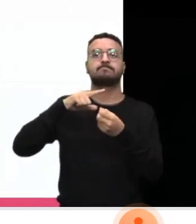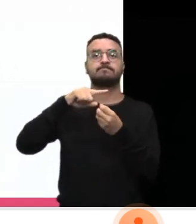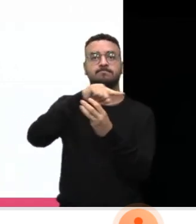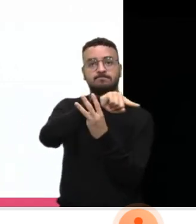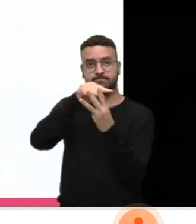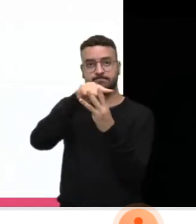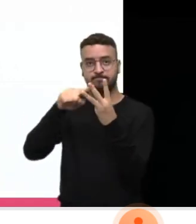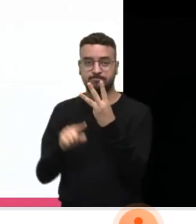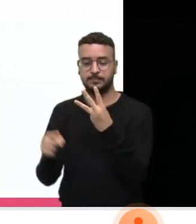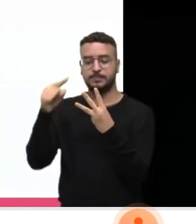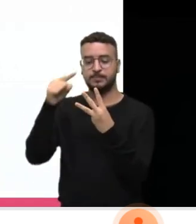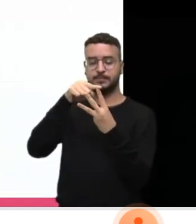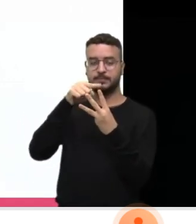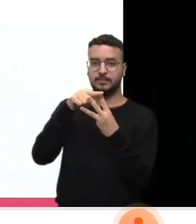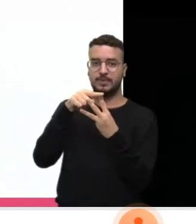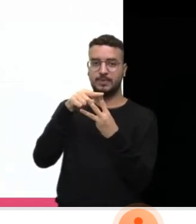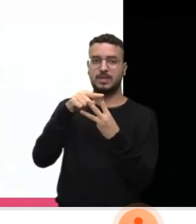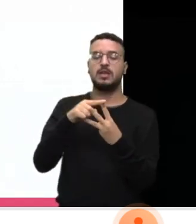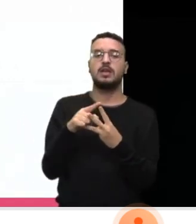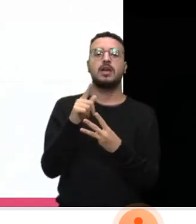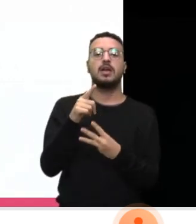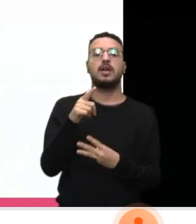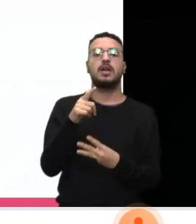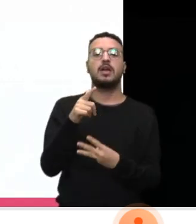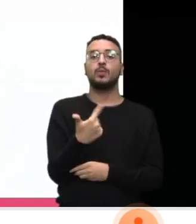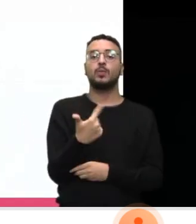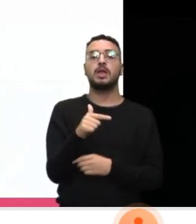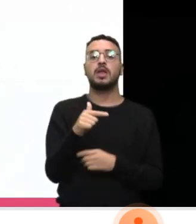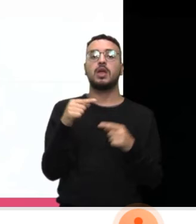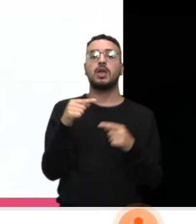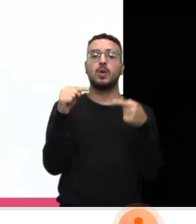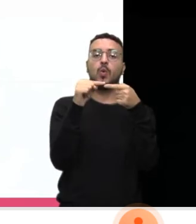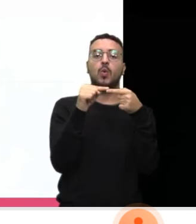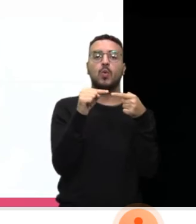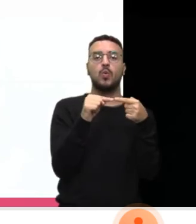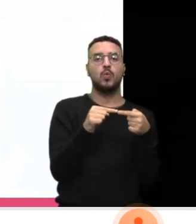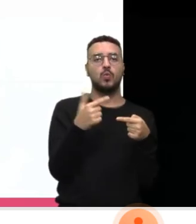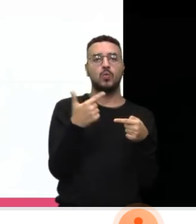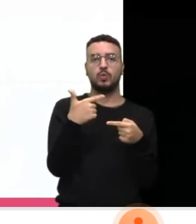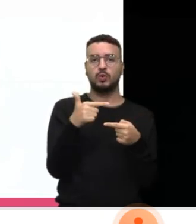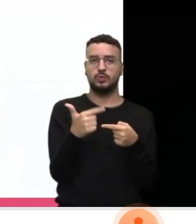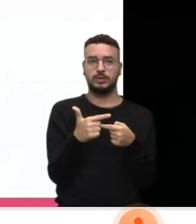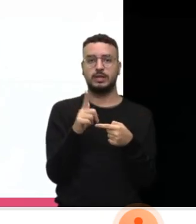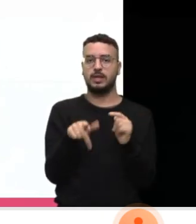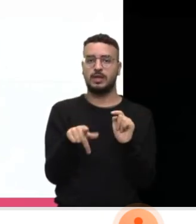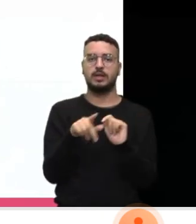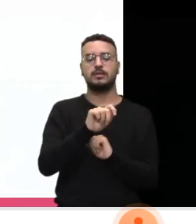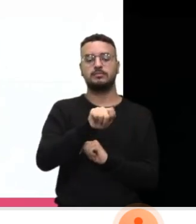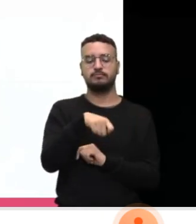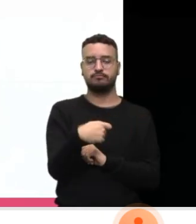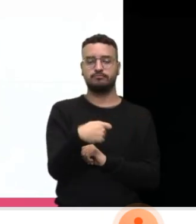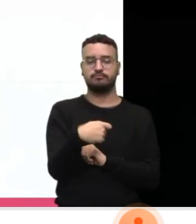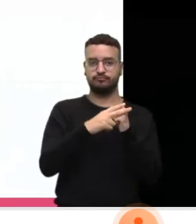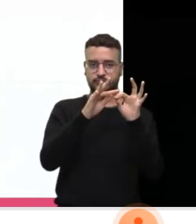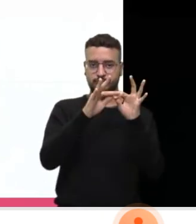os verbos sem concordância, que são conhecidos como verbos simples, verbos